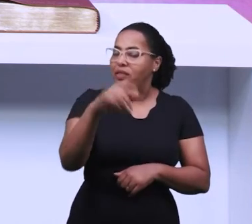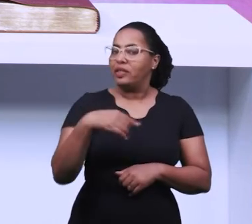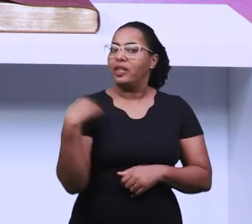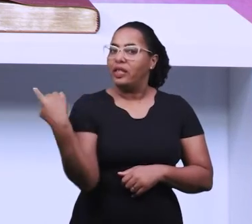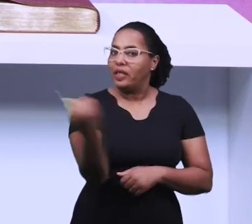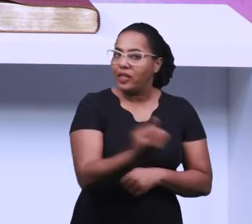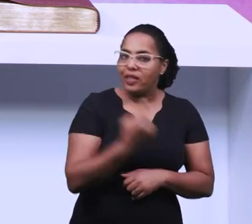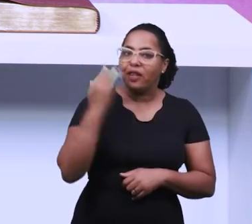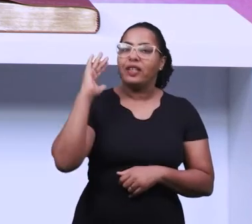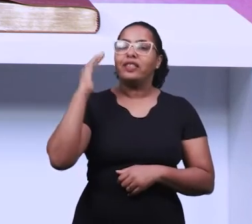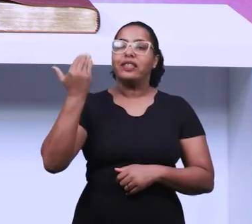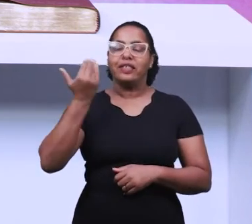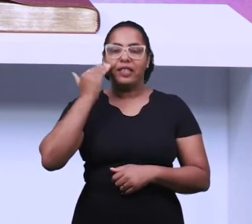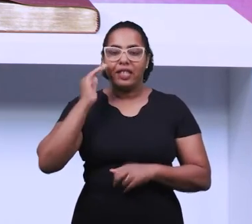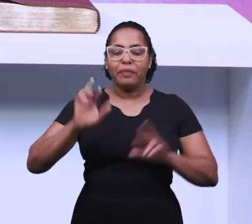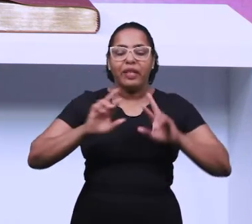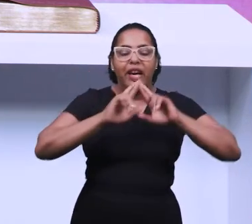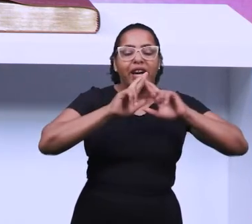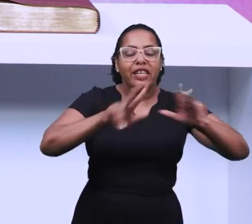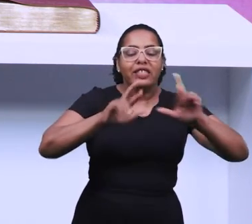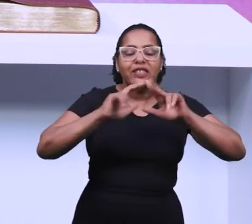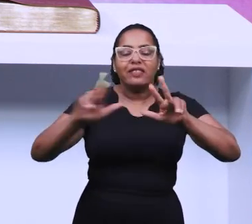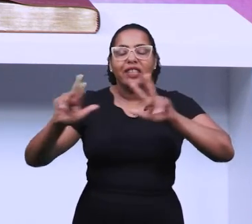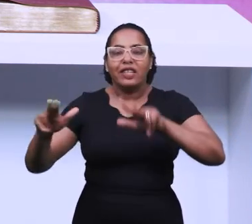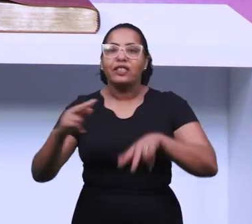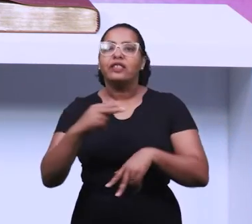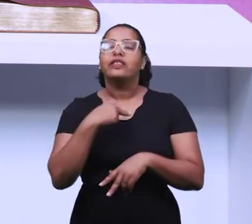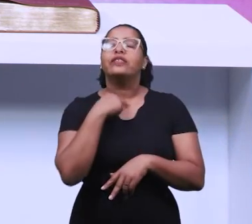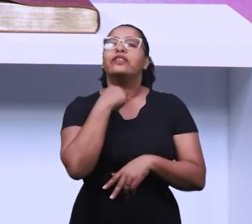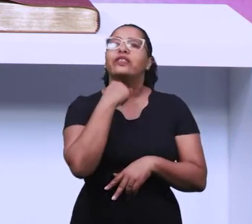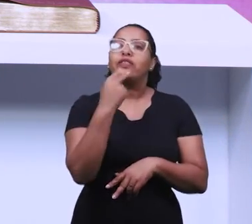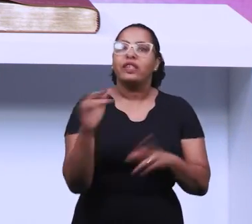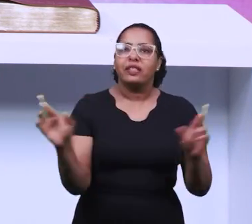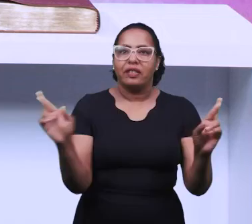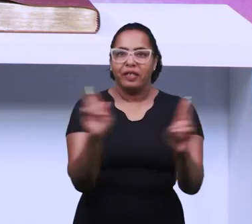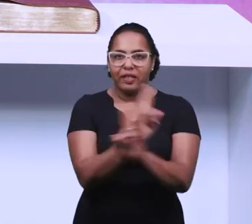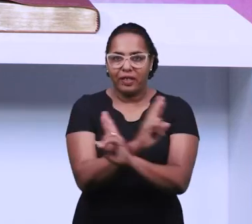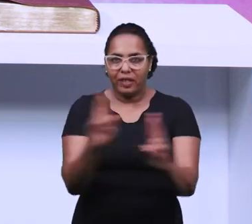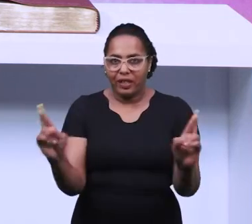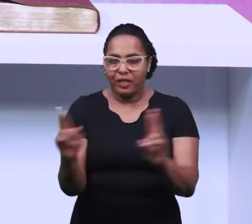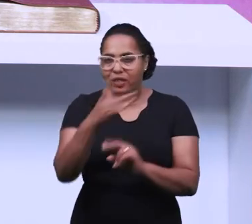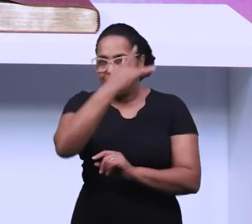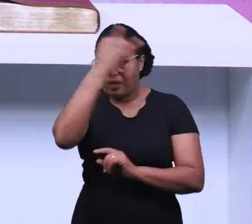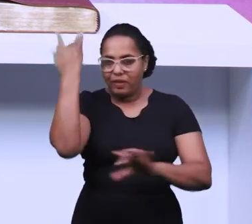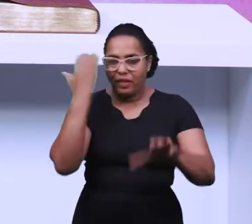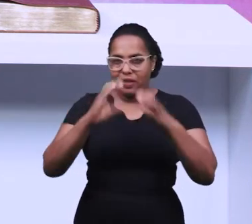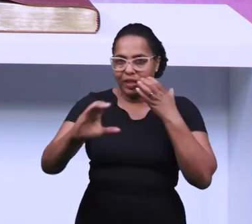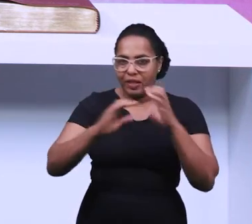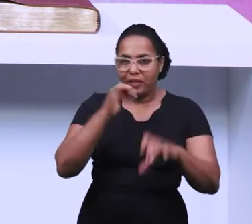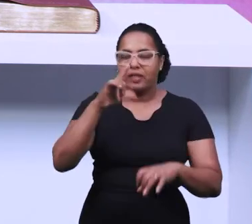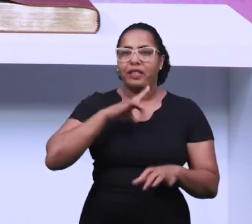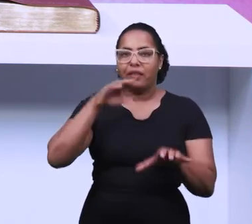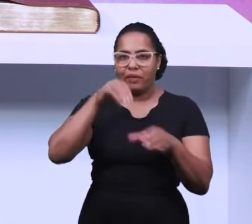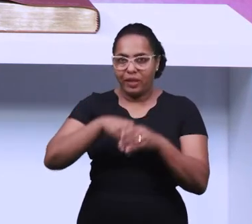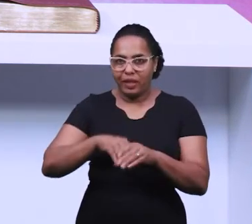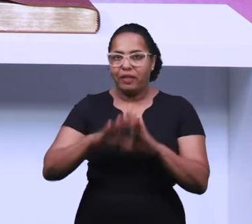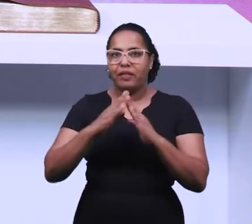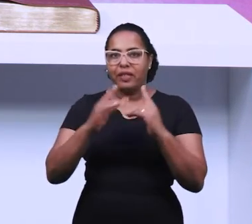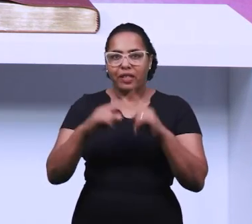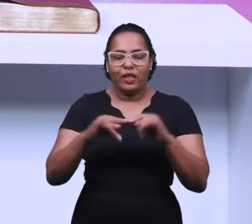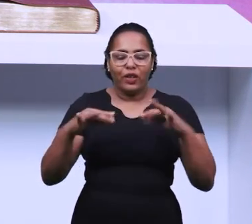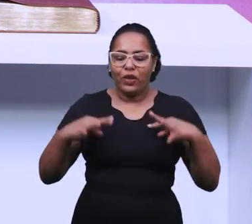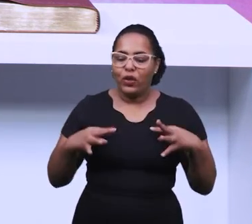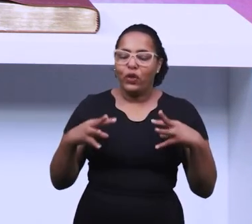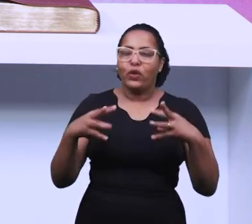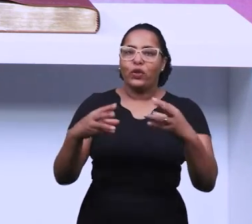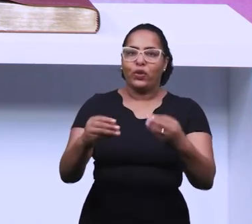com que nós entendamos as diferenças vocais em relação aos cantores que temos